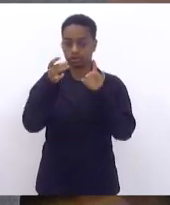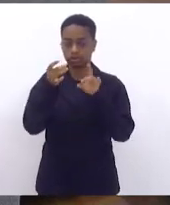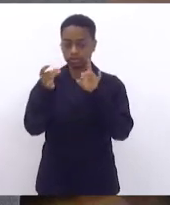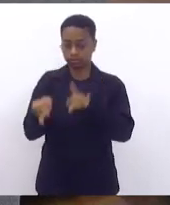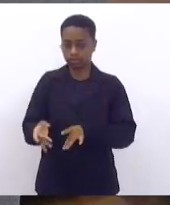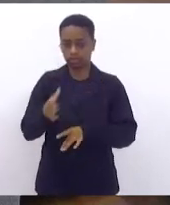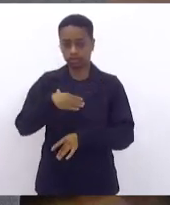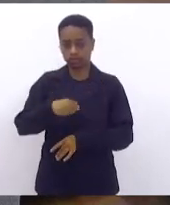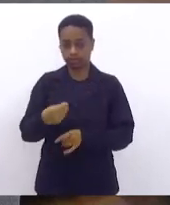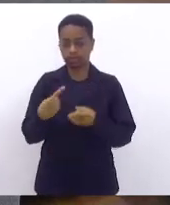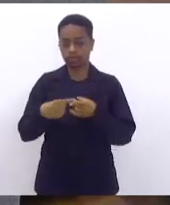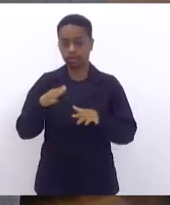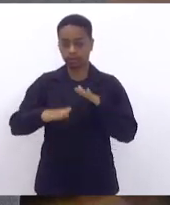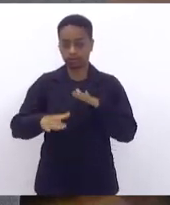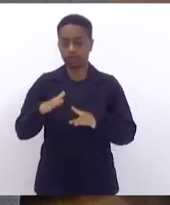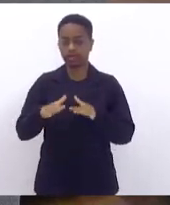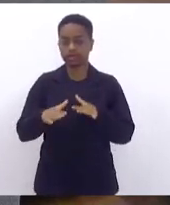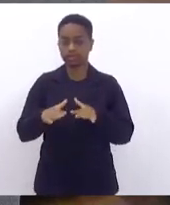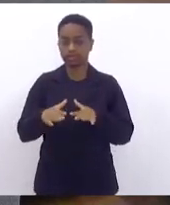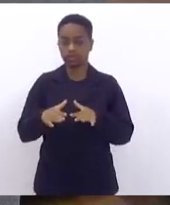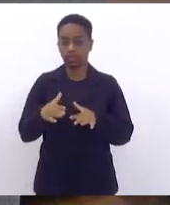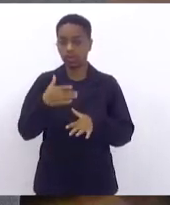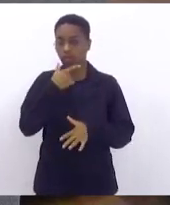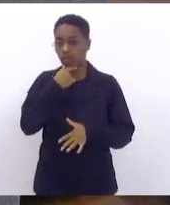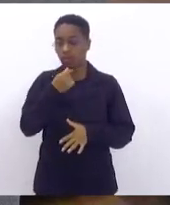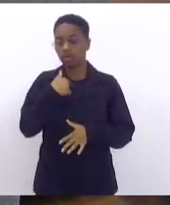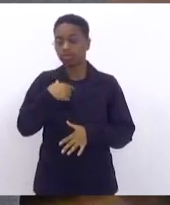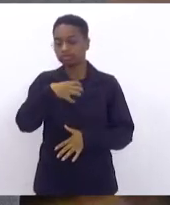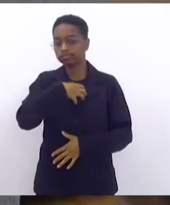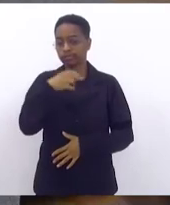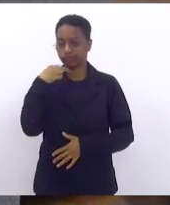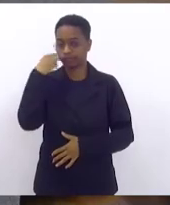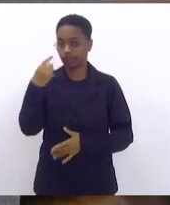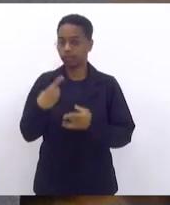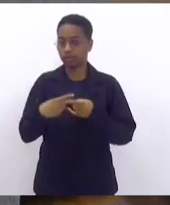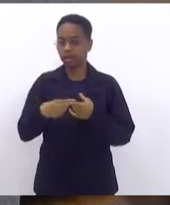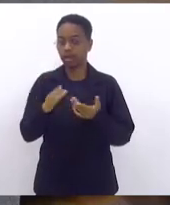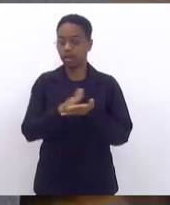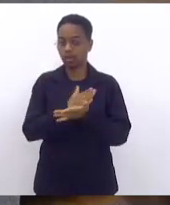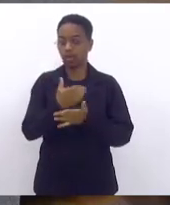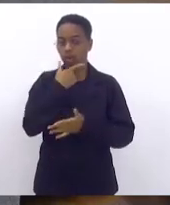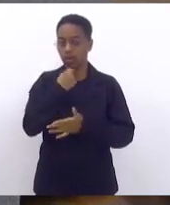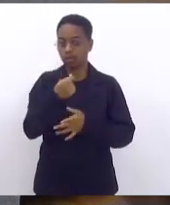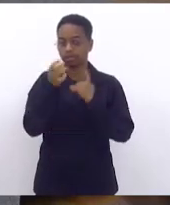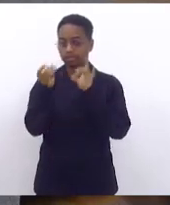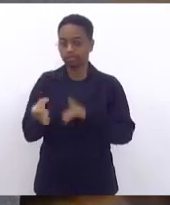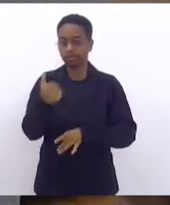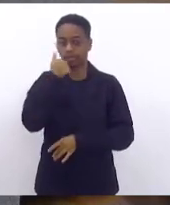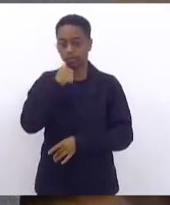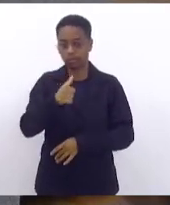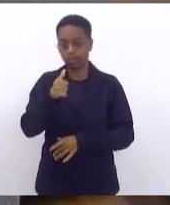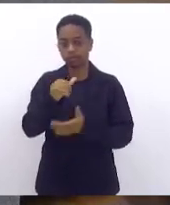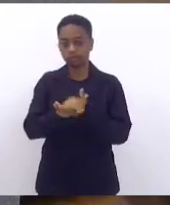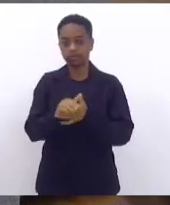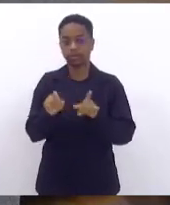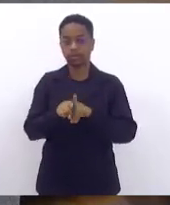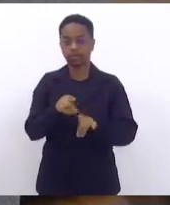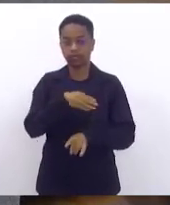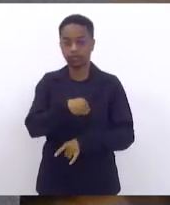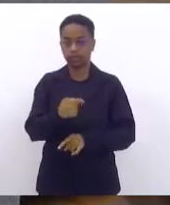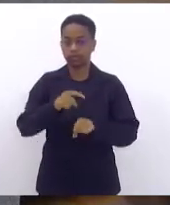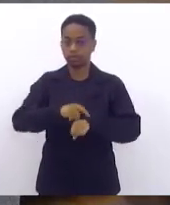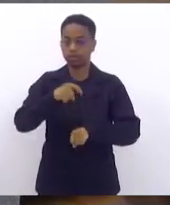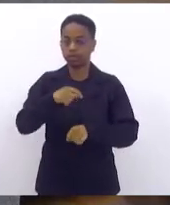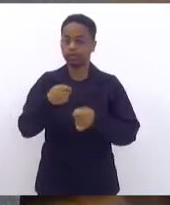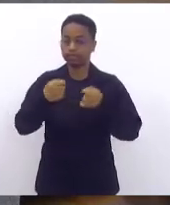como homem, muitas das vezes eu falo aqui a vergonha que eu sinto de alguns homens que abandonam a mulher e o filho no momento que mais precisa.